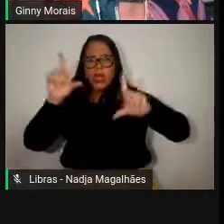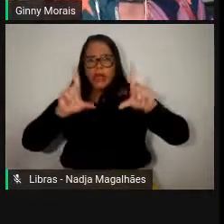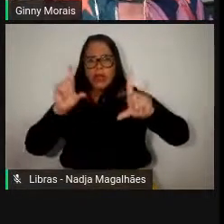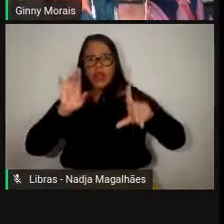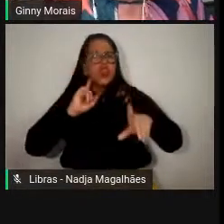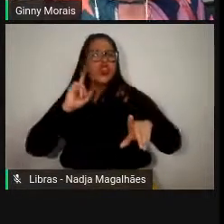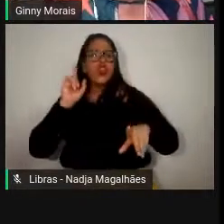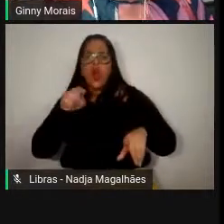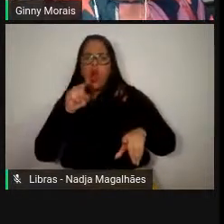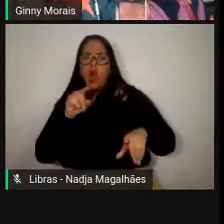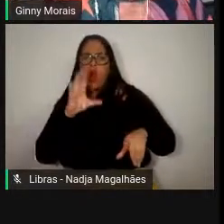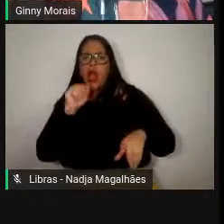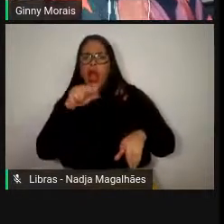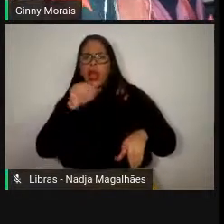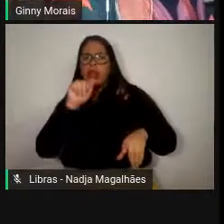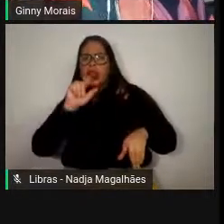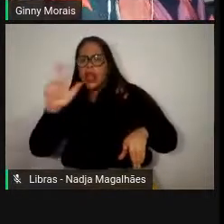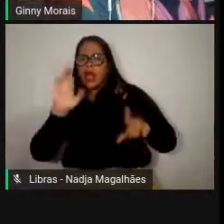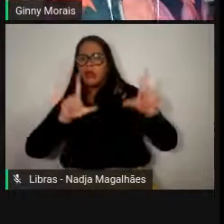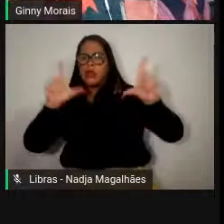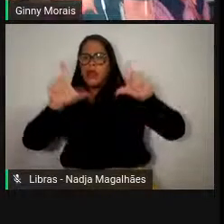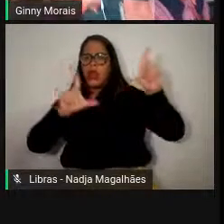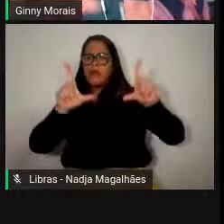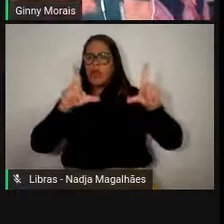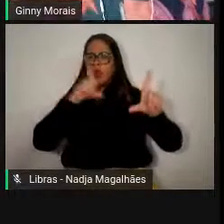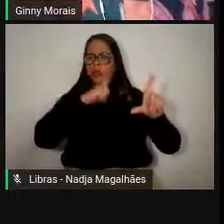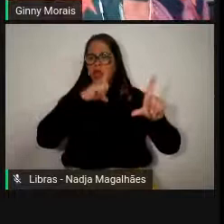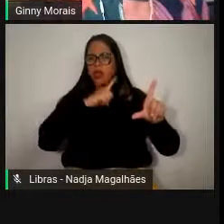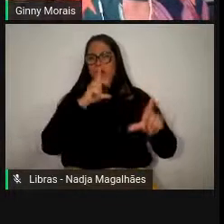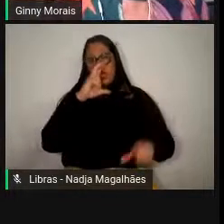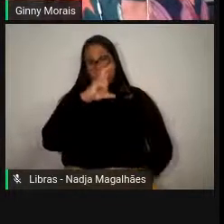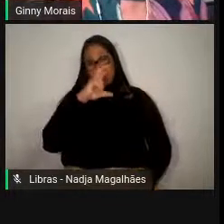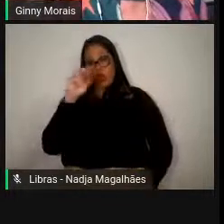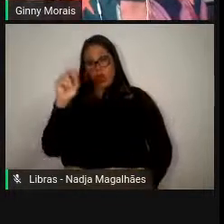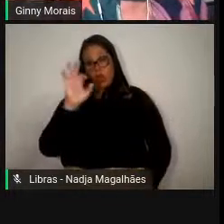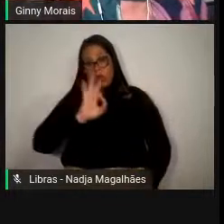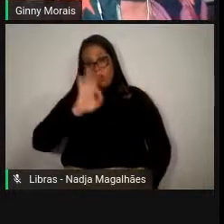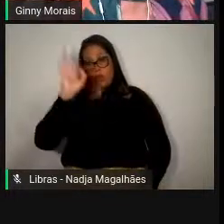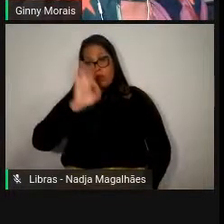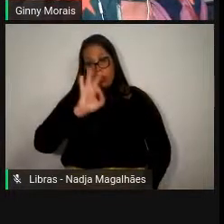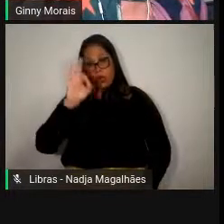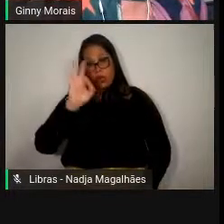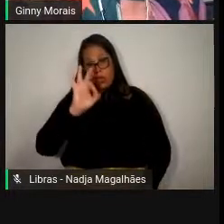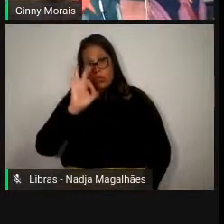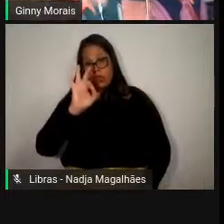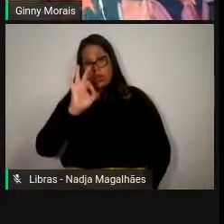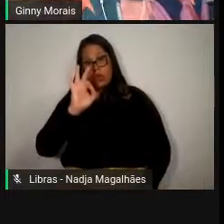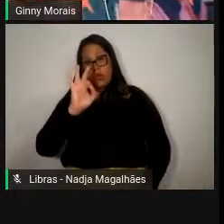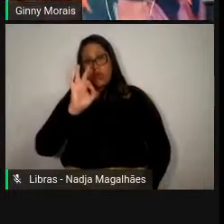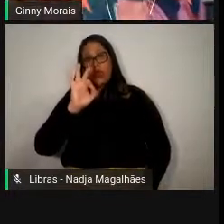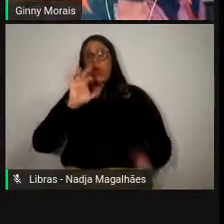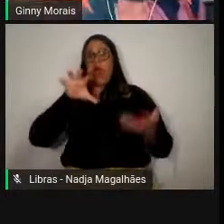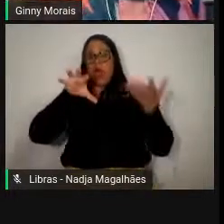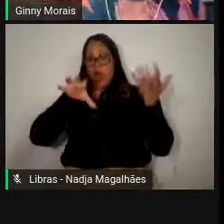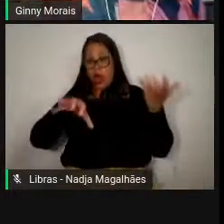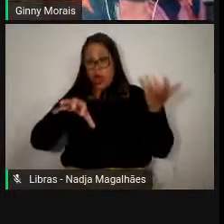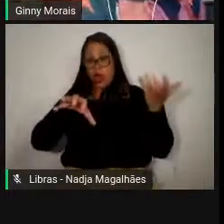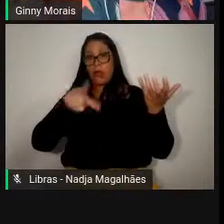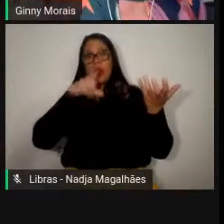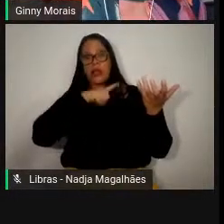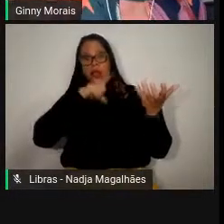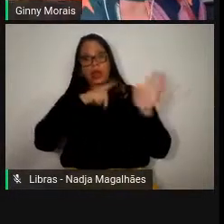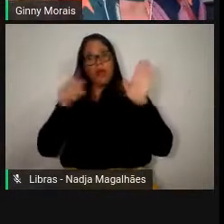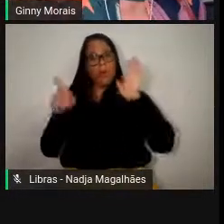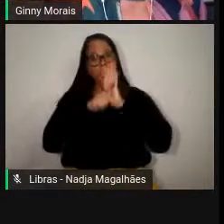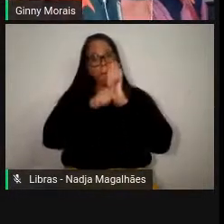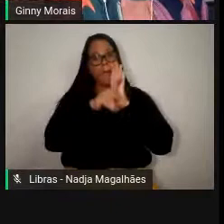uma televisão legislativa para isso. Só 50%, metade das casas legislativas tem uma TV própria